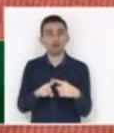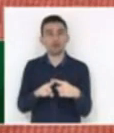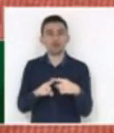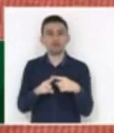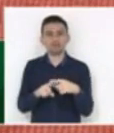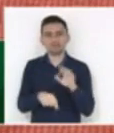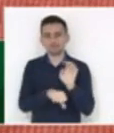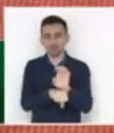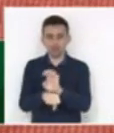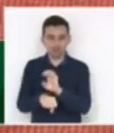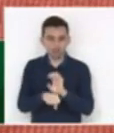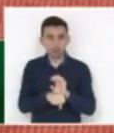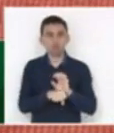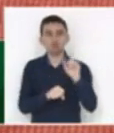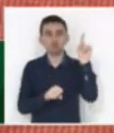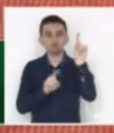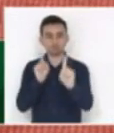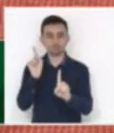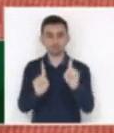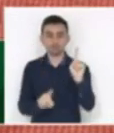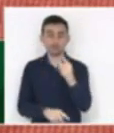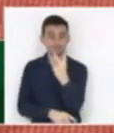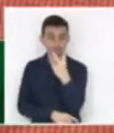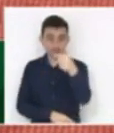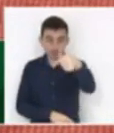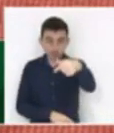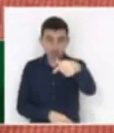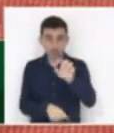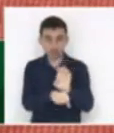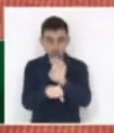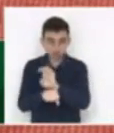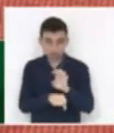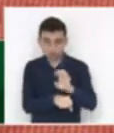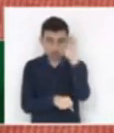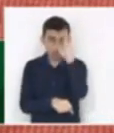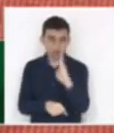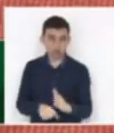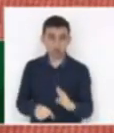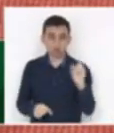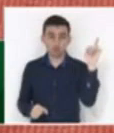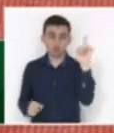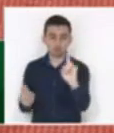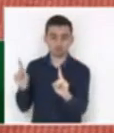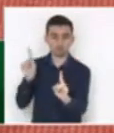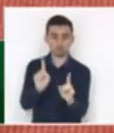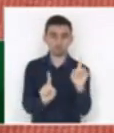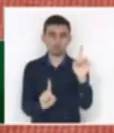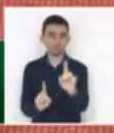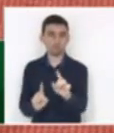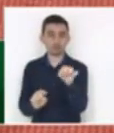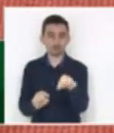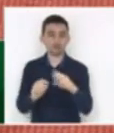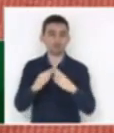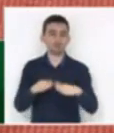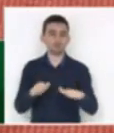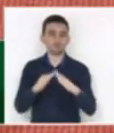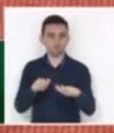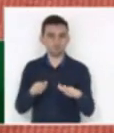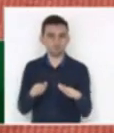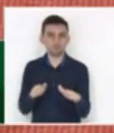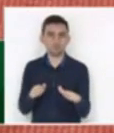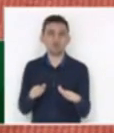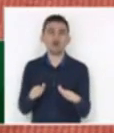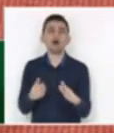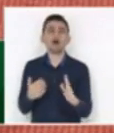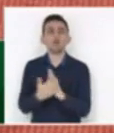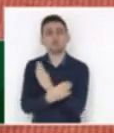do Brasil. Os 27 estados do Brasil têm gente morando lá em Brusque, e aqueles que já